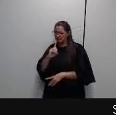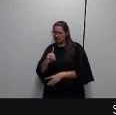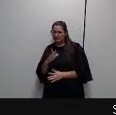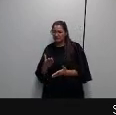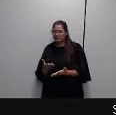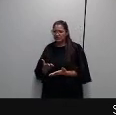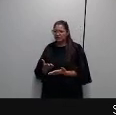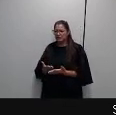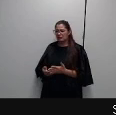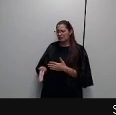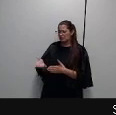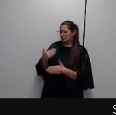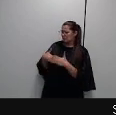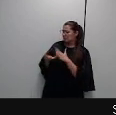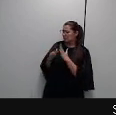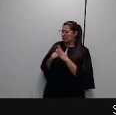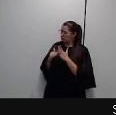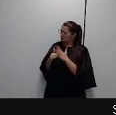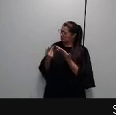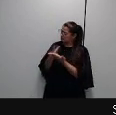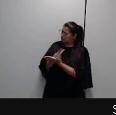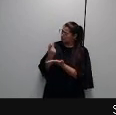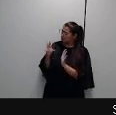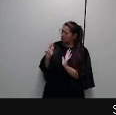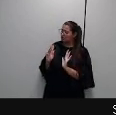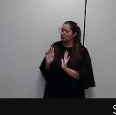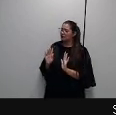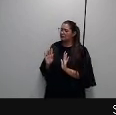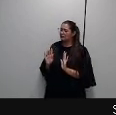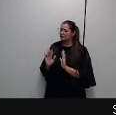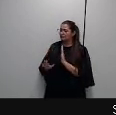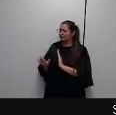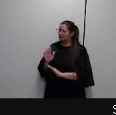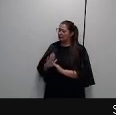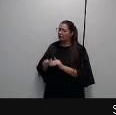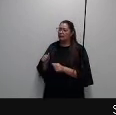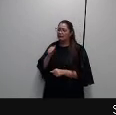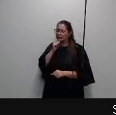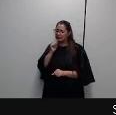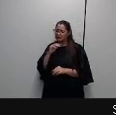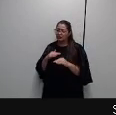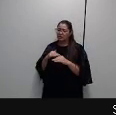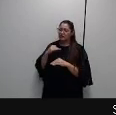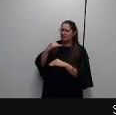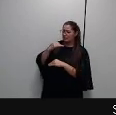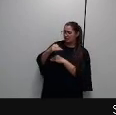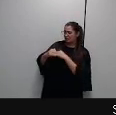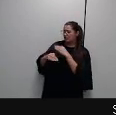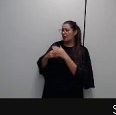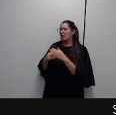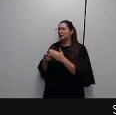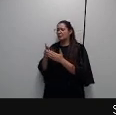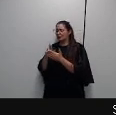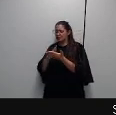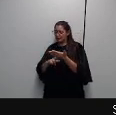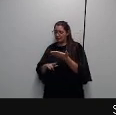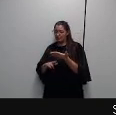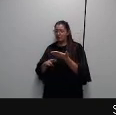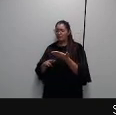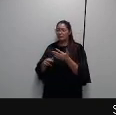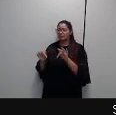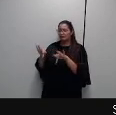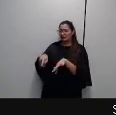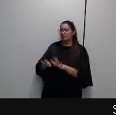parte equivocado ainda que a prescrição não tem alterado mas o resultado mas eu acho que é importante que nós poderemos ter